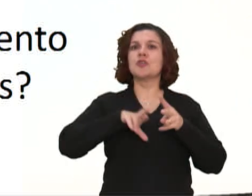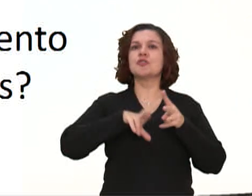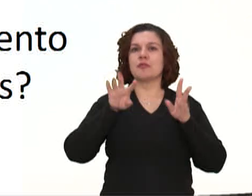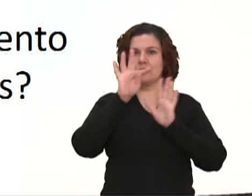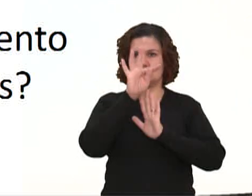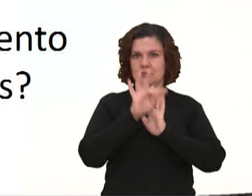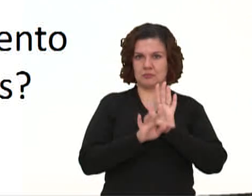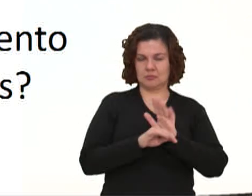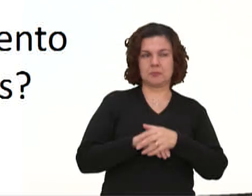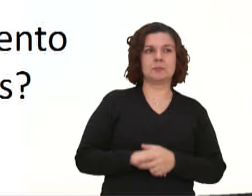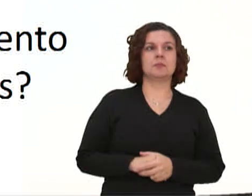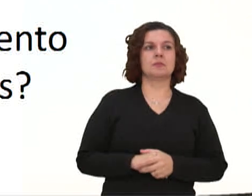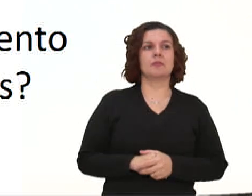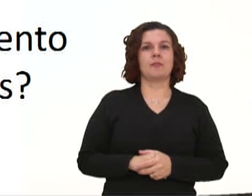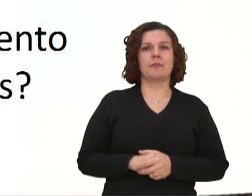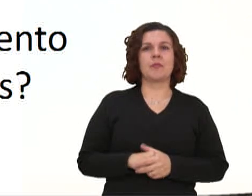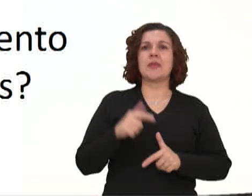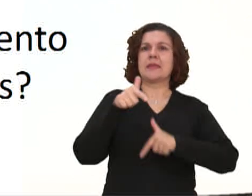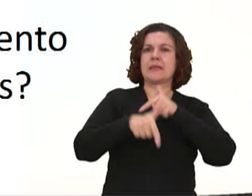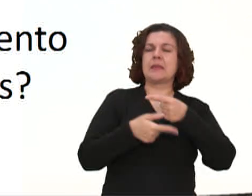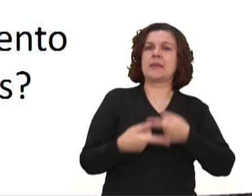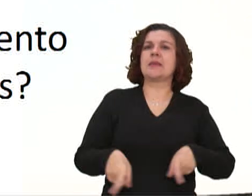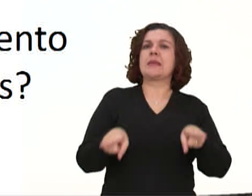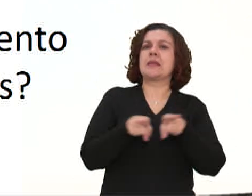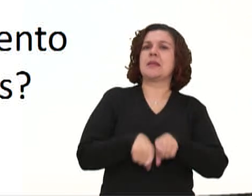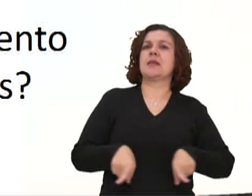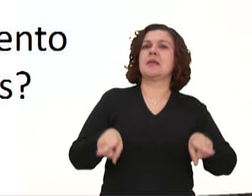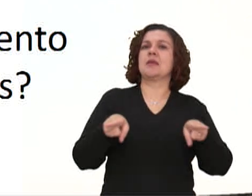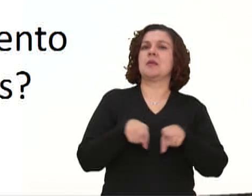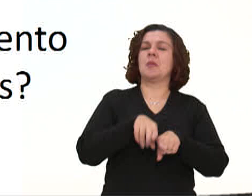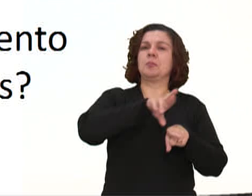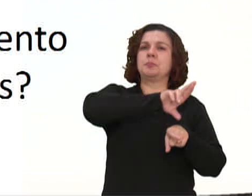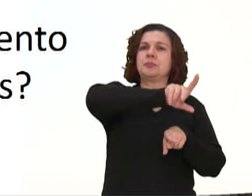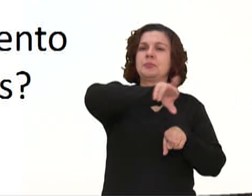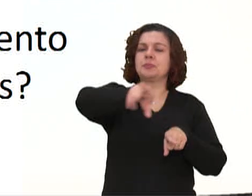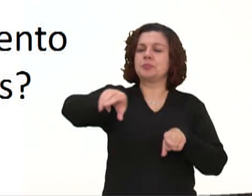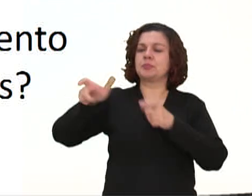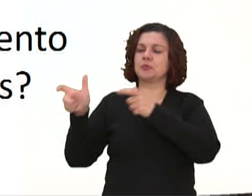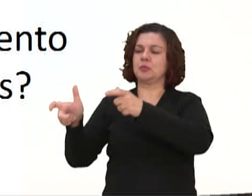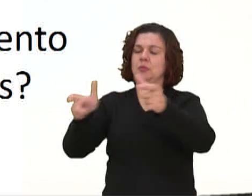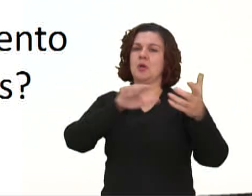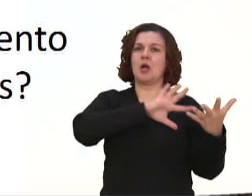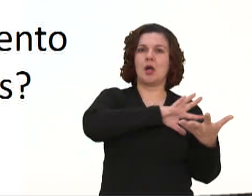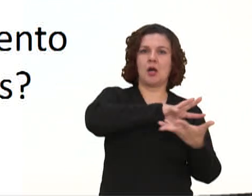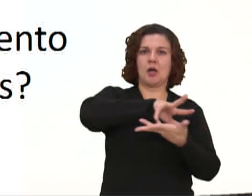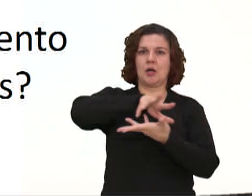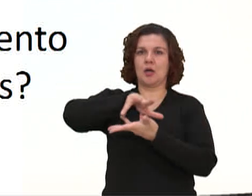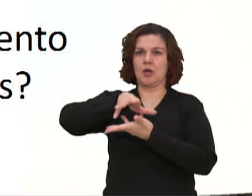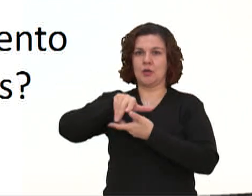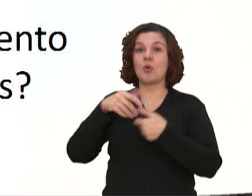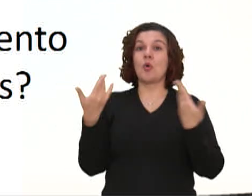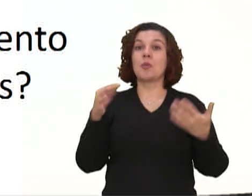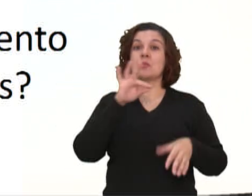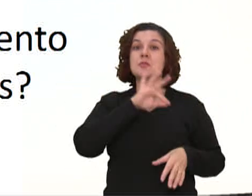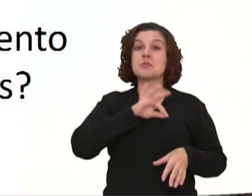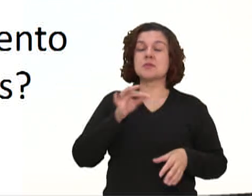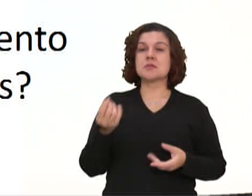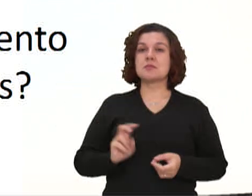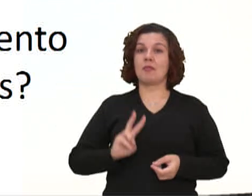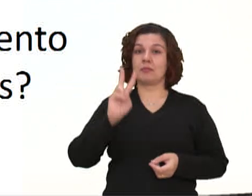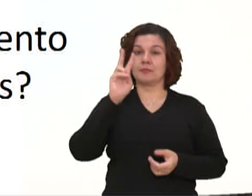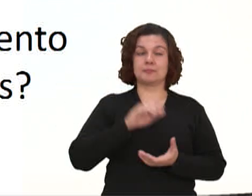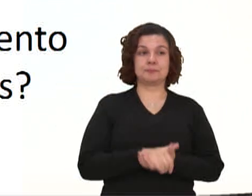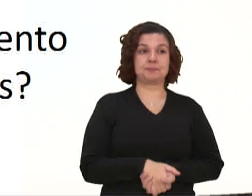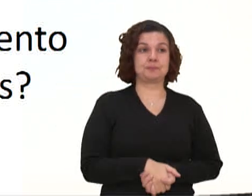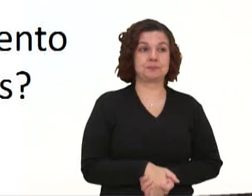diferença. Trabalhador desempenhando a mesma função em diferentes partes do planeta, como que está demonstrado esse ganho ali